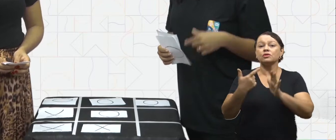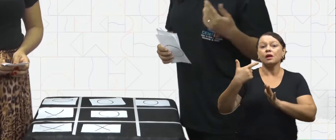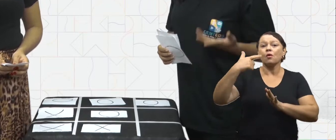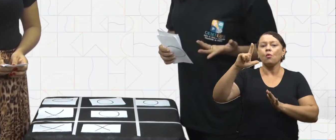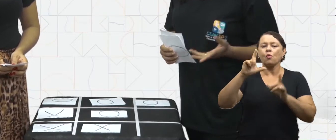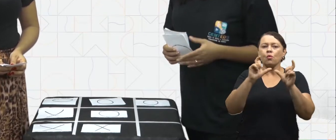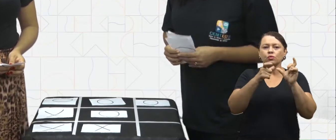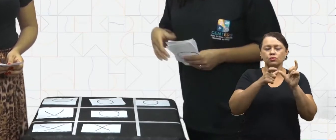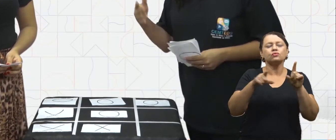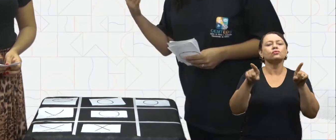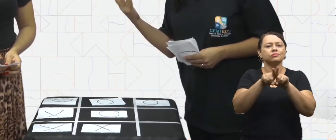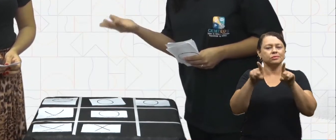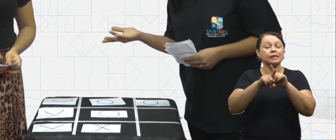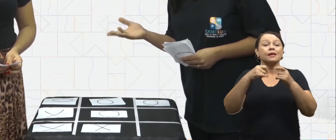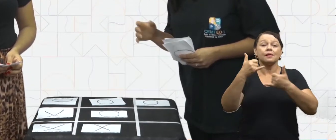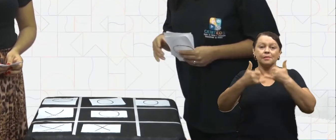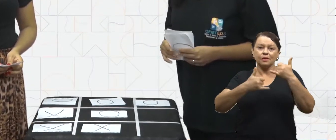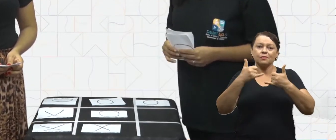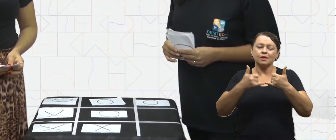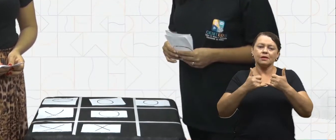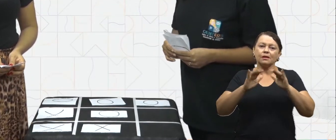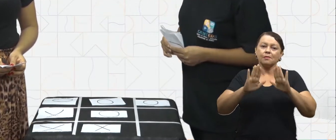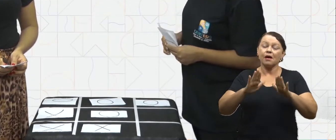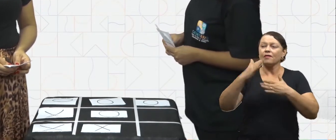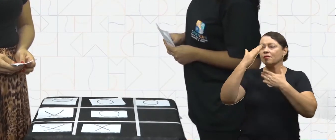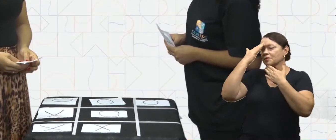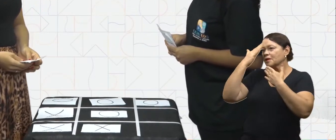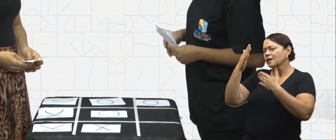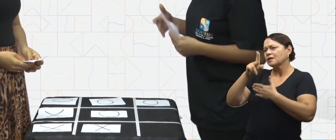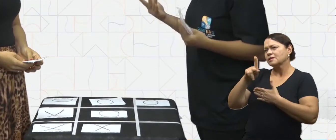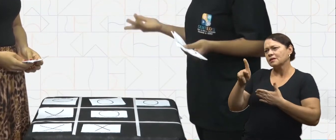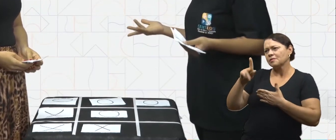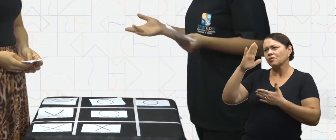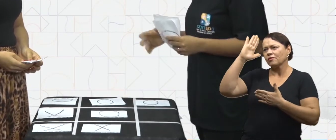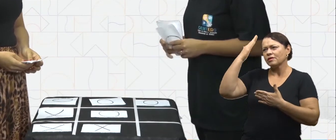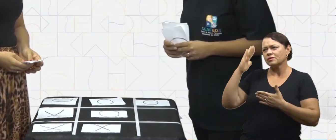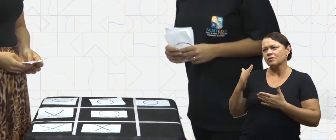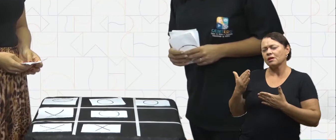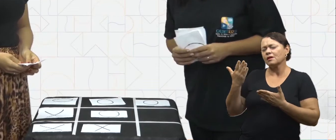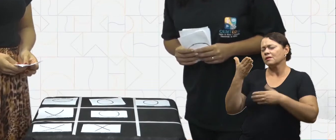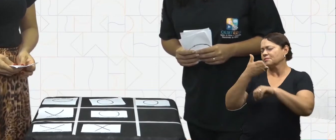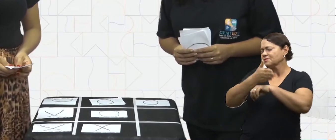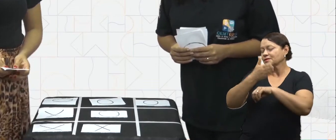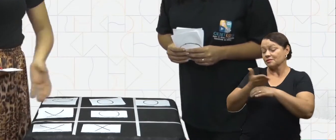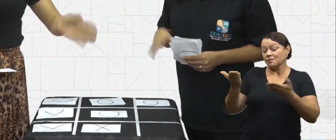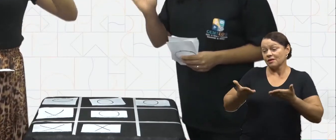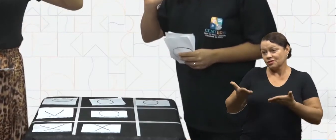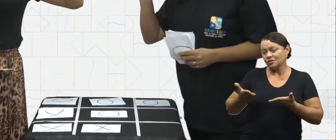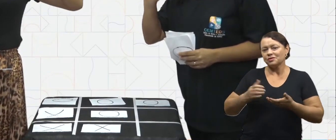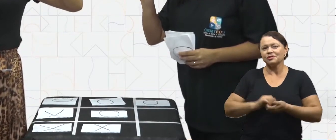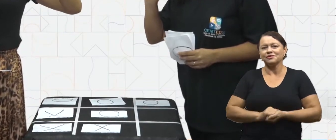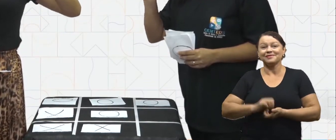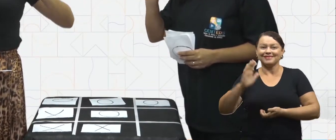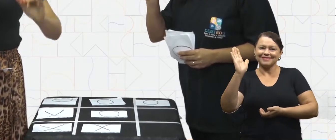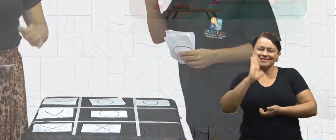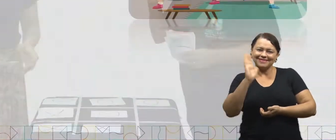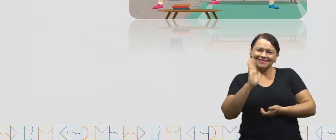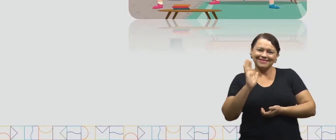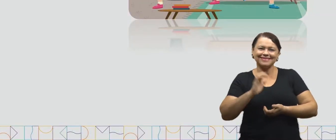brincadeira. Mas antes, vamos nos despedir da professora. Obrigada, Hannah, por ter participado da nossa aula de hoje.